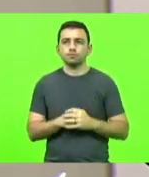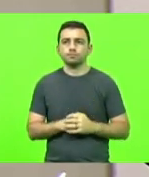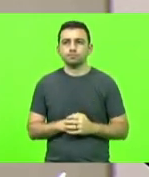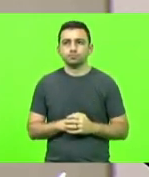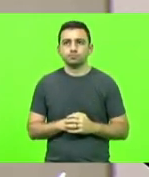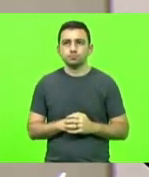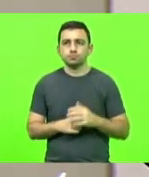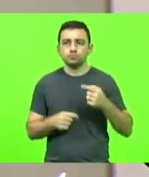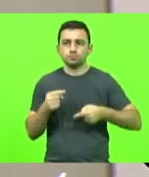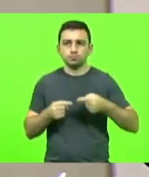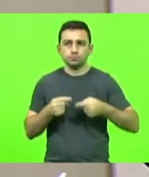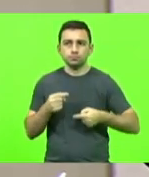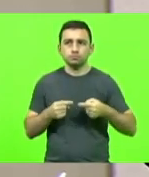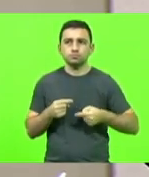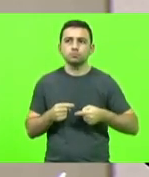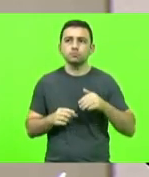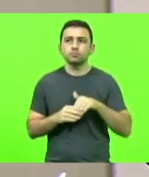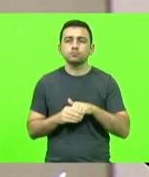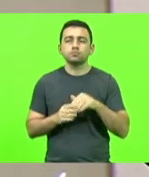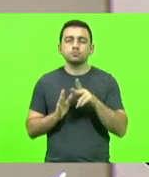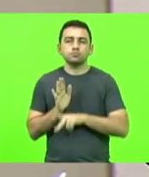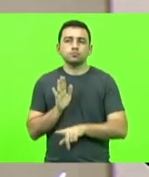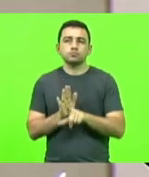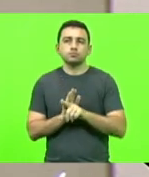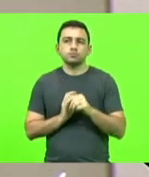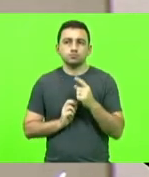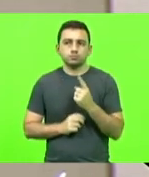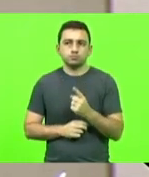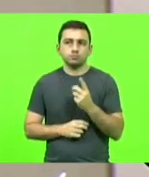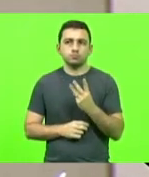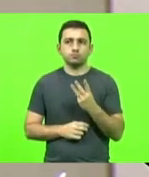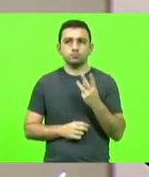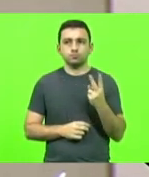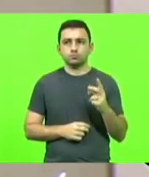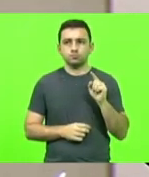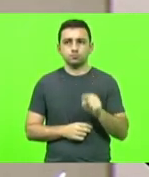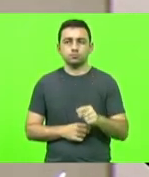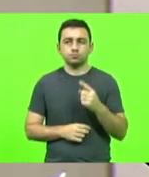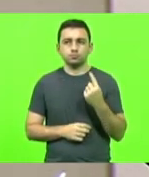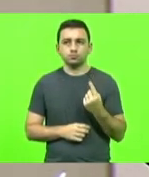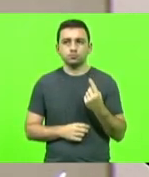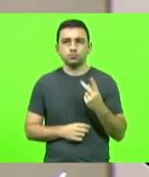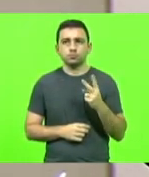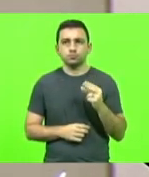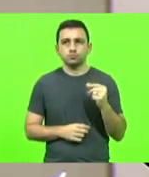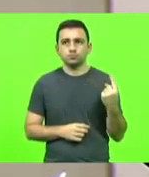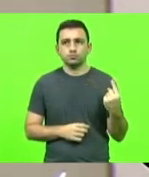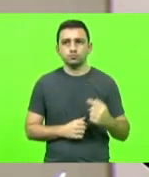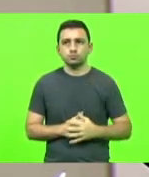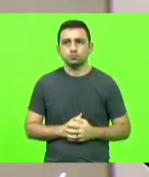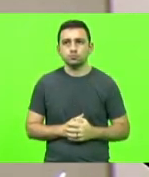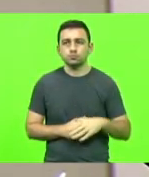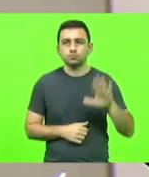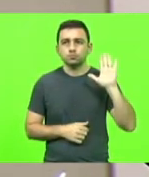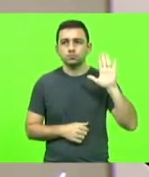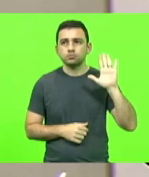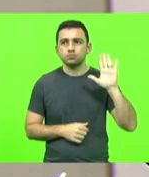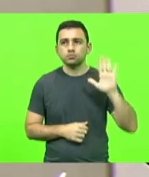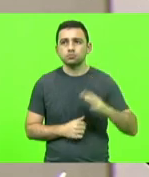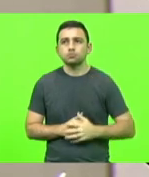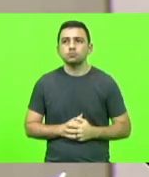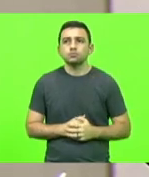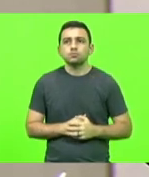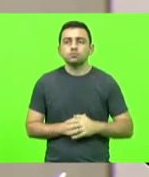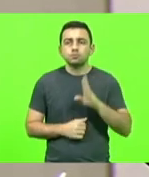unanimidade. Discussão e votação em turno único do projeto de lei 132.1/2021. Pela ordem, presidente. Pela ordem, deputado